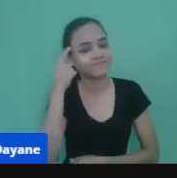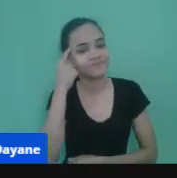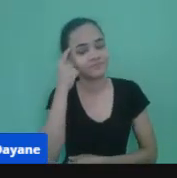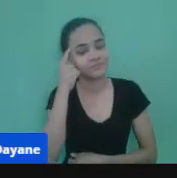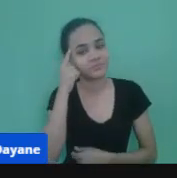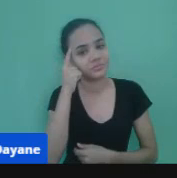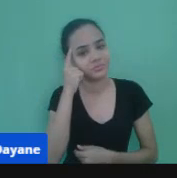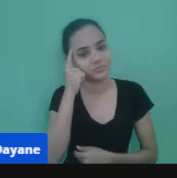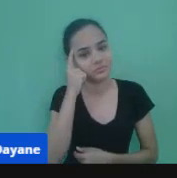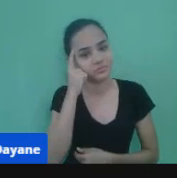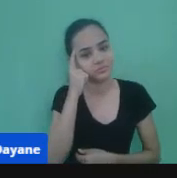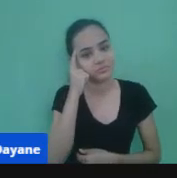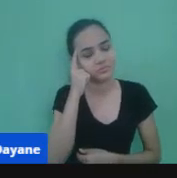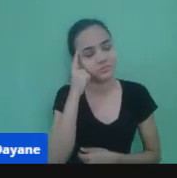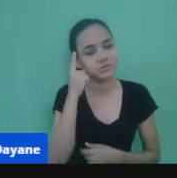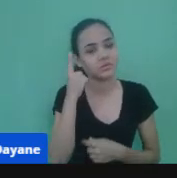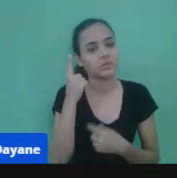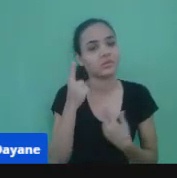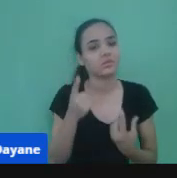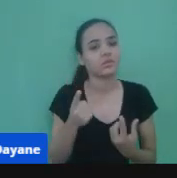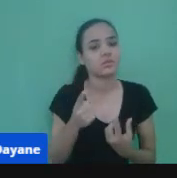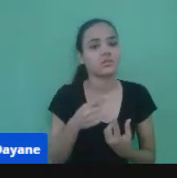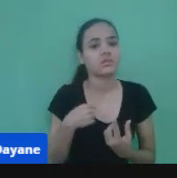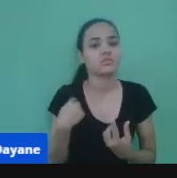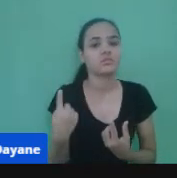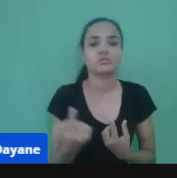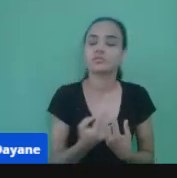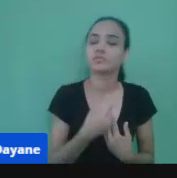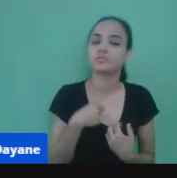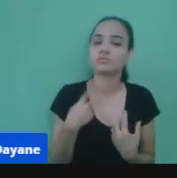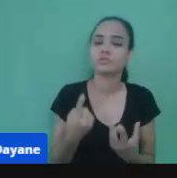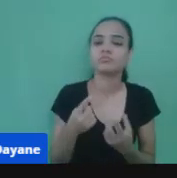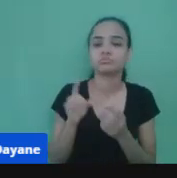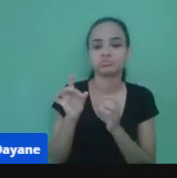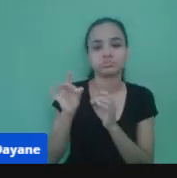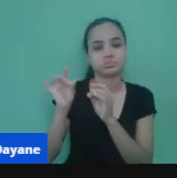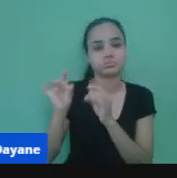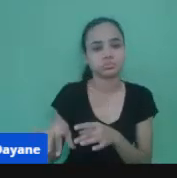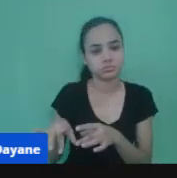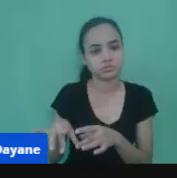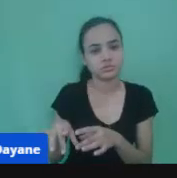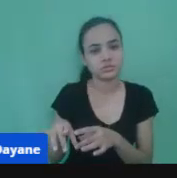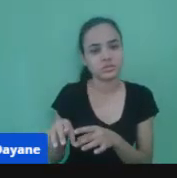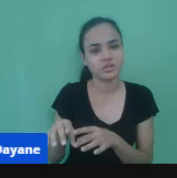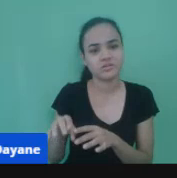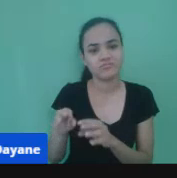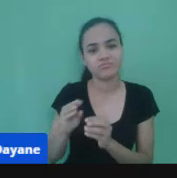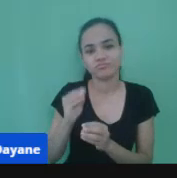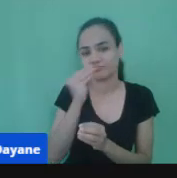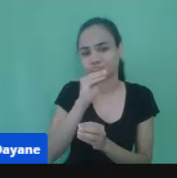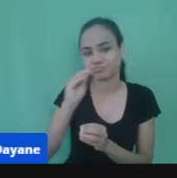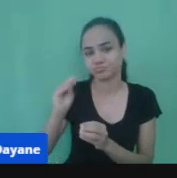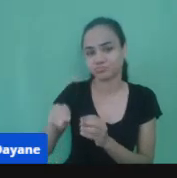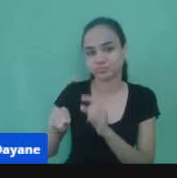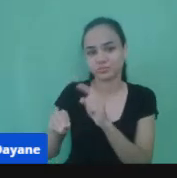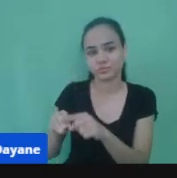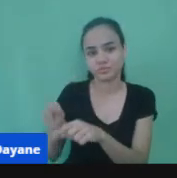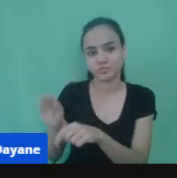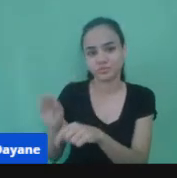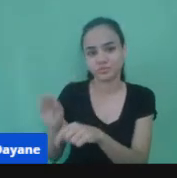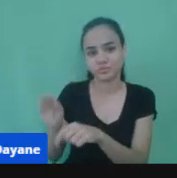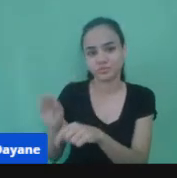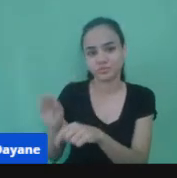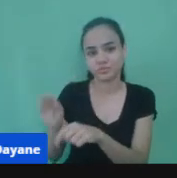a utilização dos filmes enquanto recursos metodológicos. O quanto perderíamos ao não fazer uso